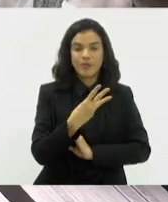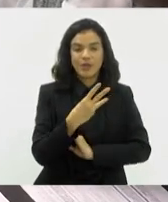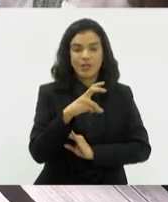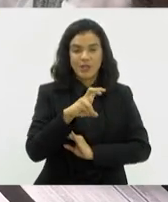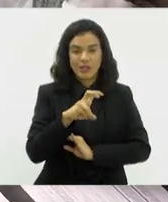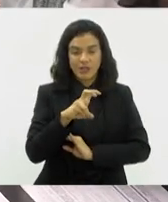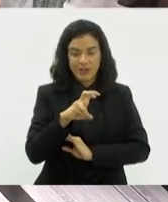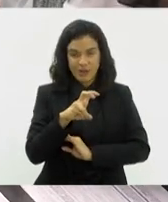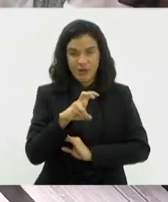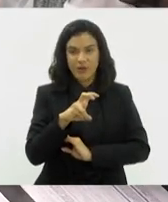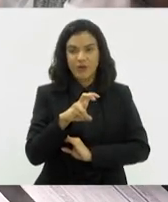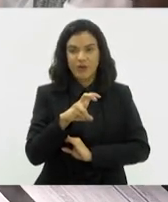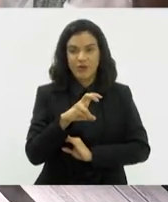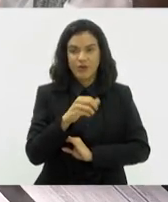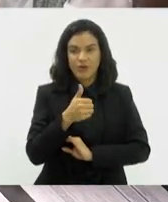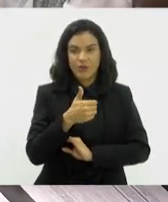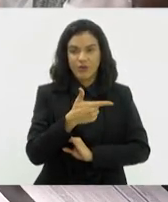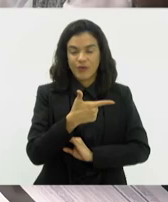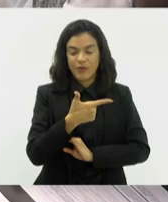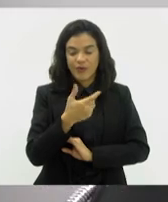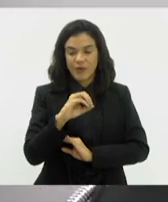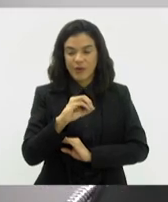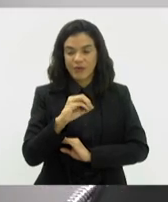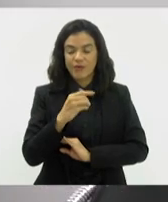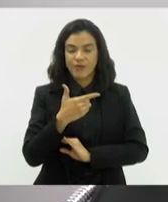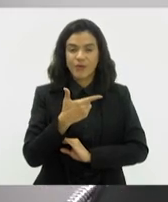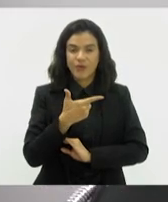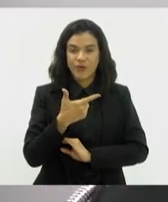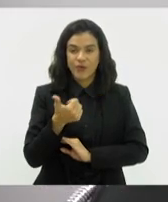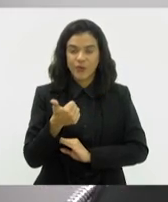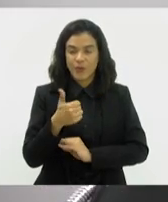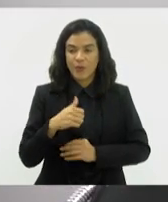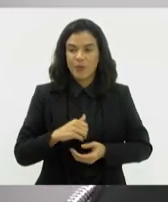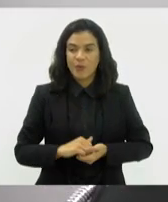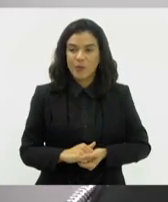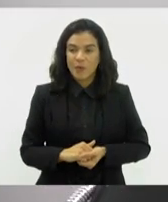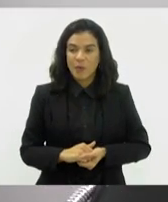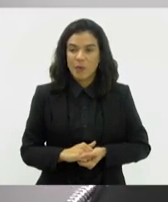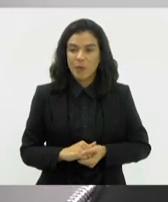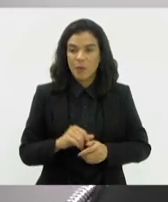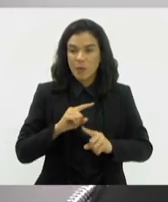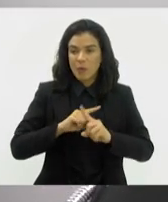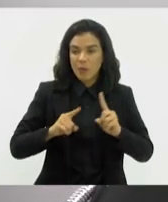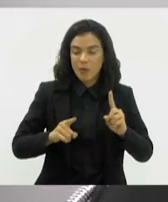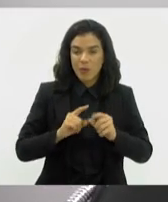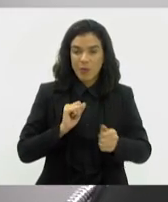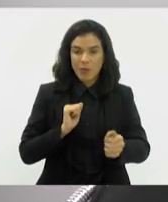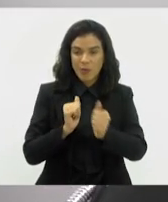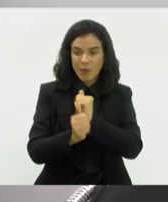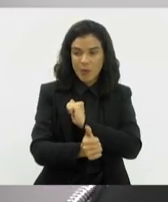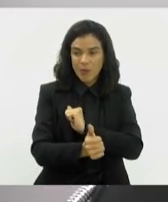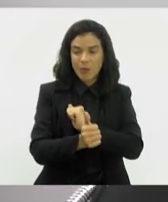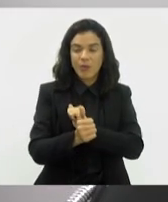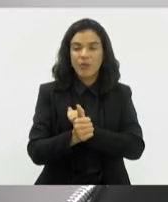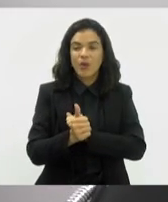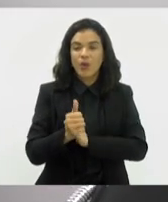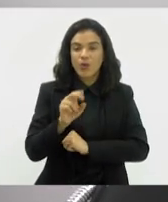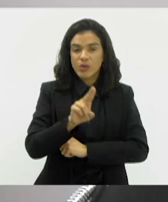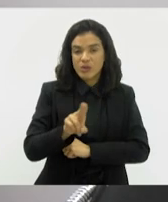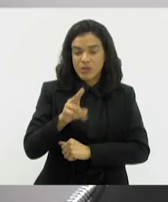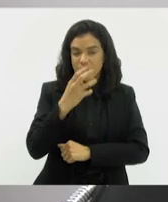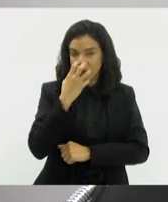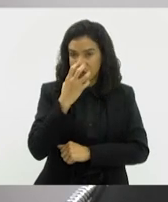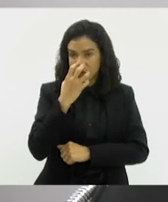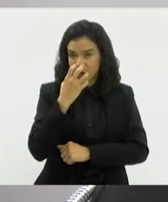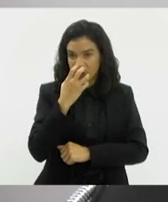21. De autoria ao deputado Rodrigo Amorim, que veda a realização de corridas utilizando cães,